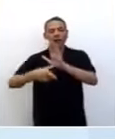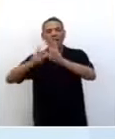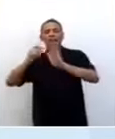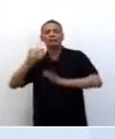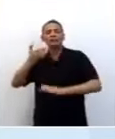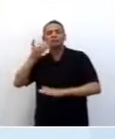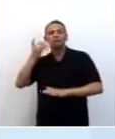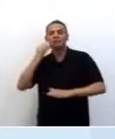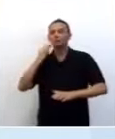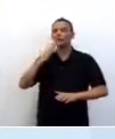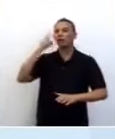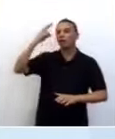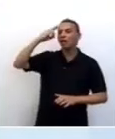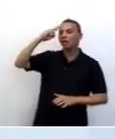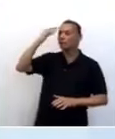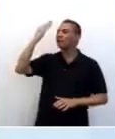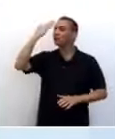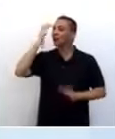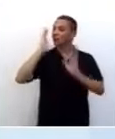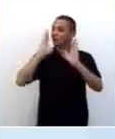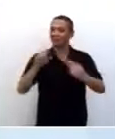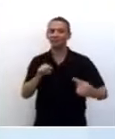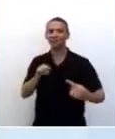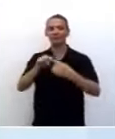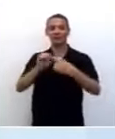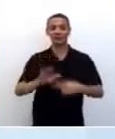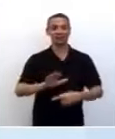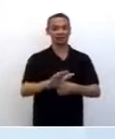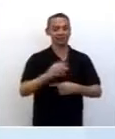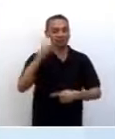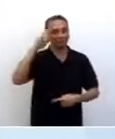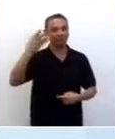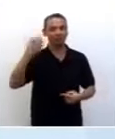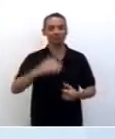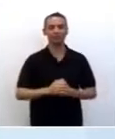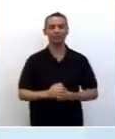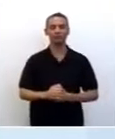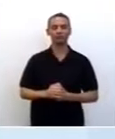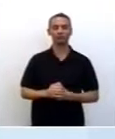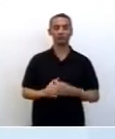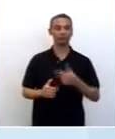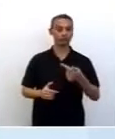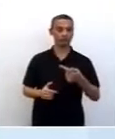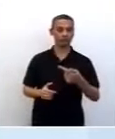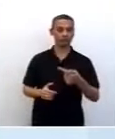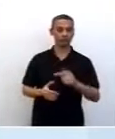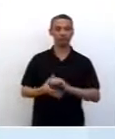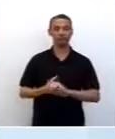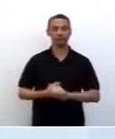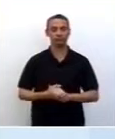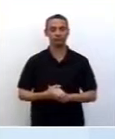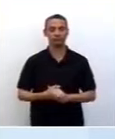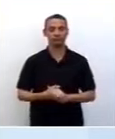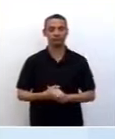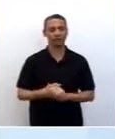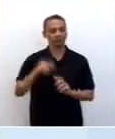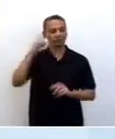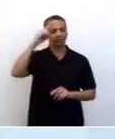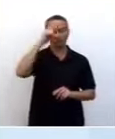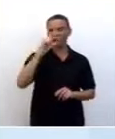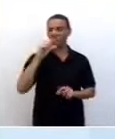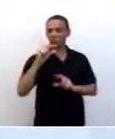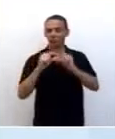muito importante. Tudo aquilo que vocês já sabem, ele vai ajudar. Né? Making inference, essa talvez seja a parte um pouco mais difícil que você tem